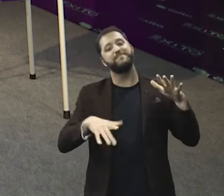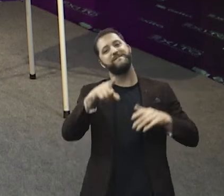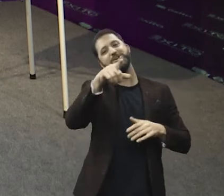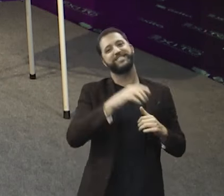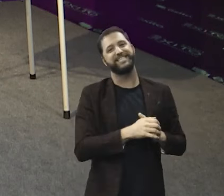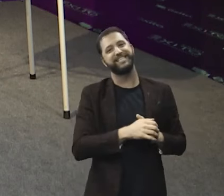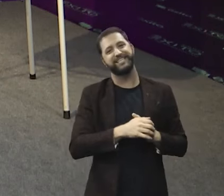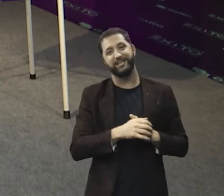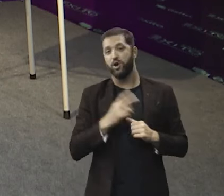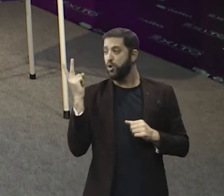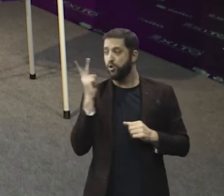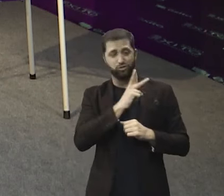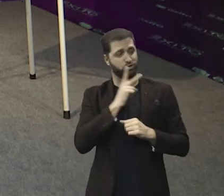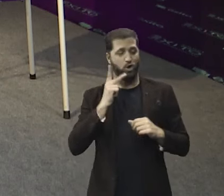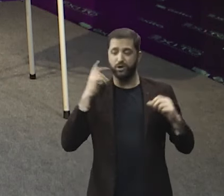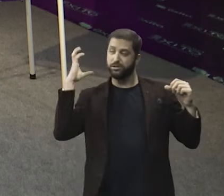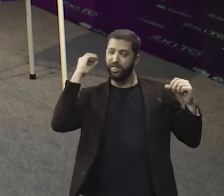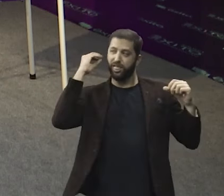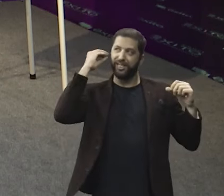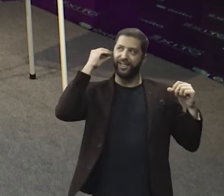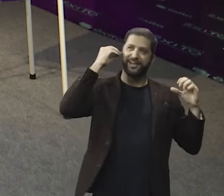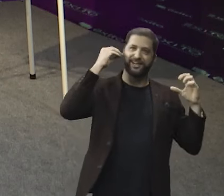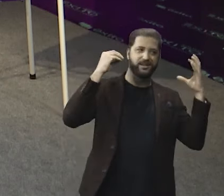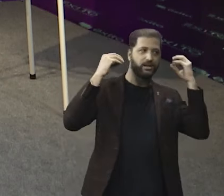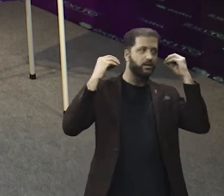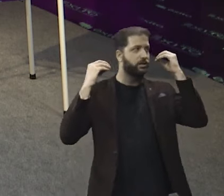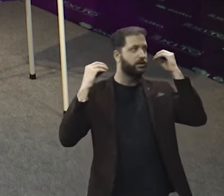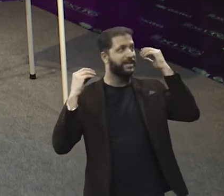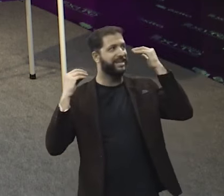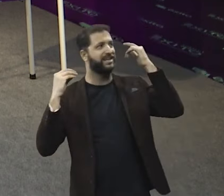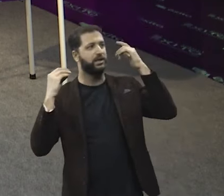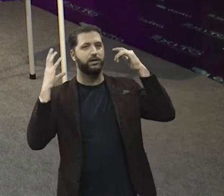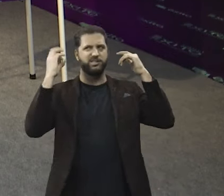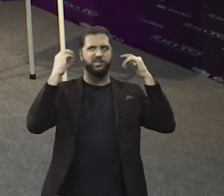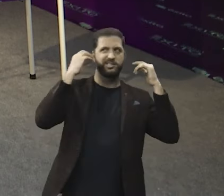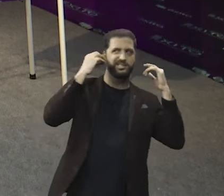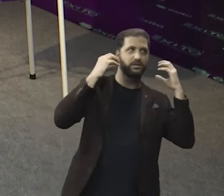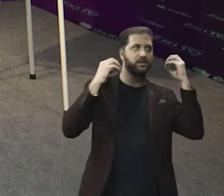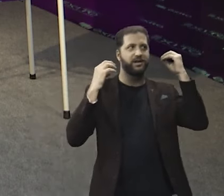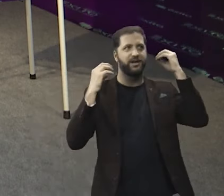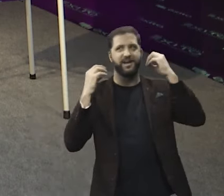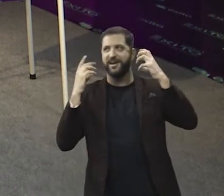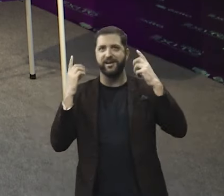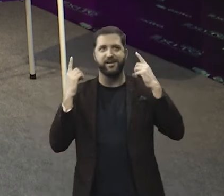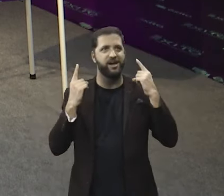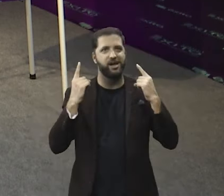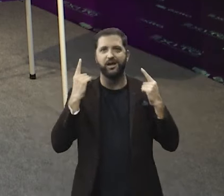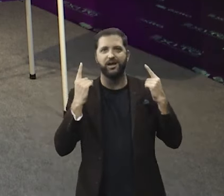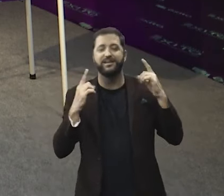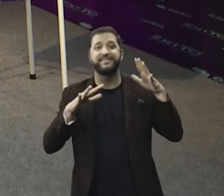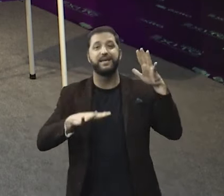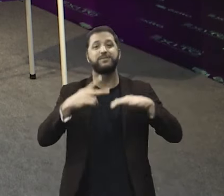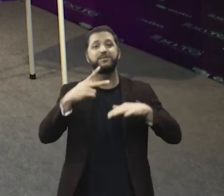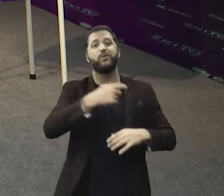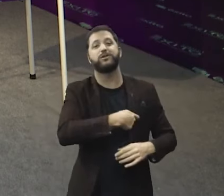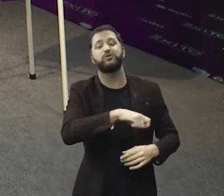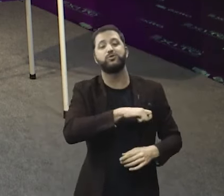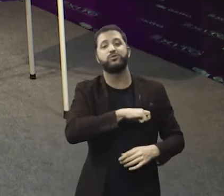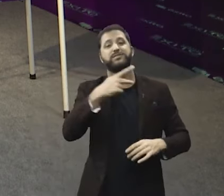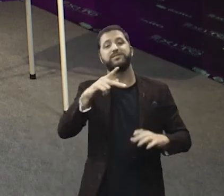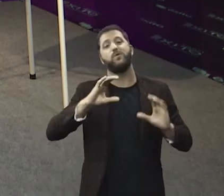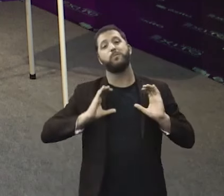alimenta aquilo que ele nutre é o que vai mais influenciar nas atitudes nos pensamentos e nos comportamentos dele a